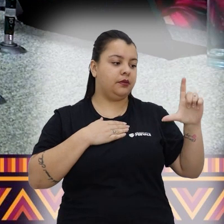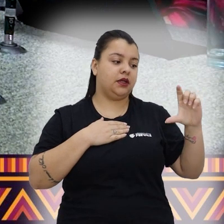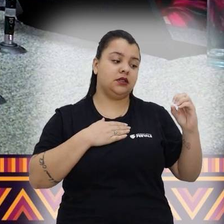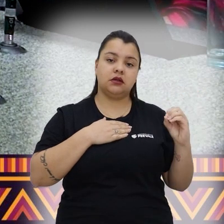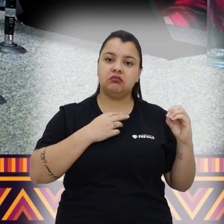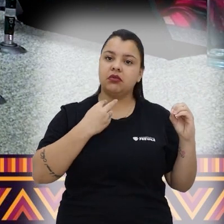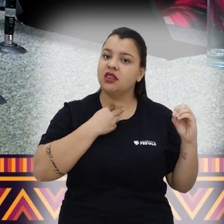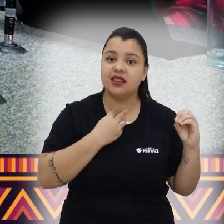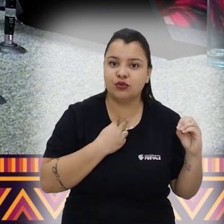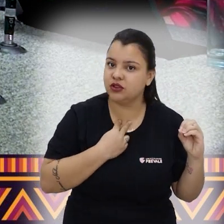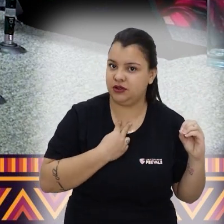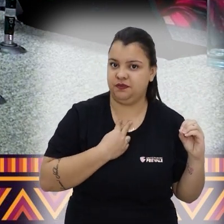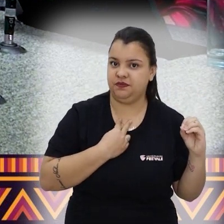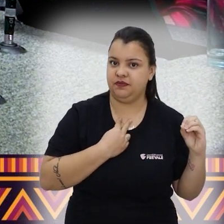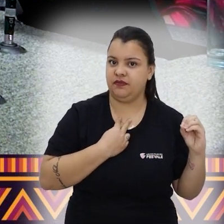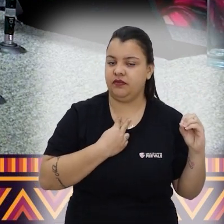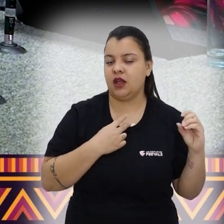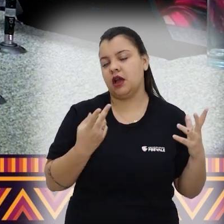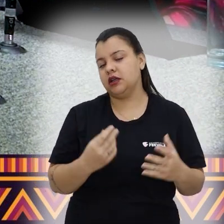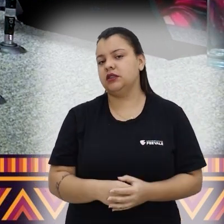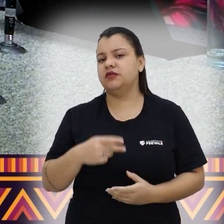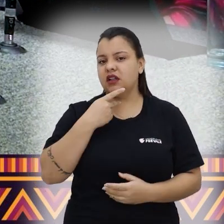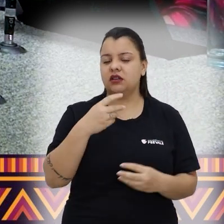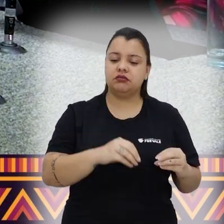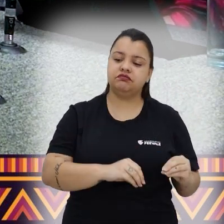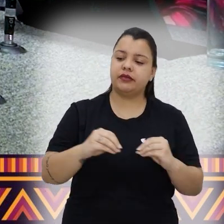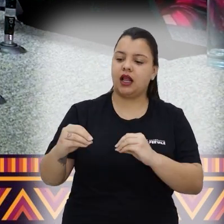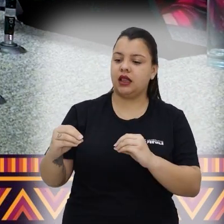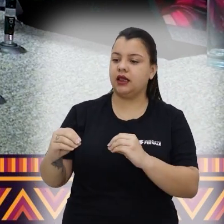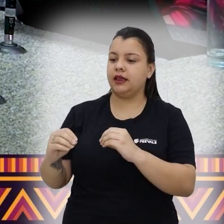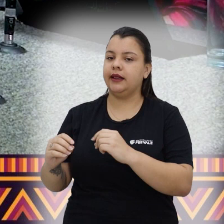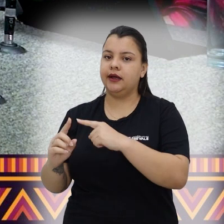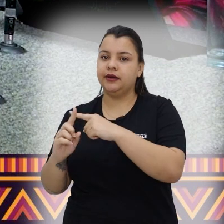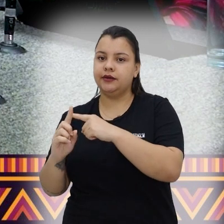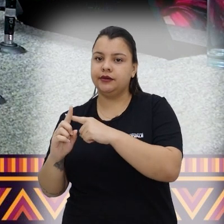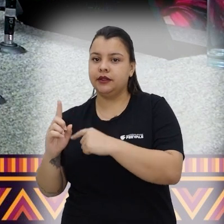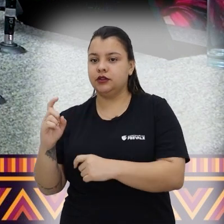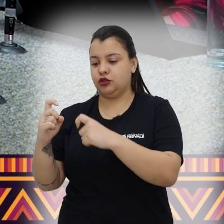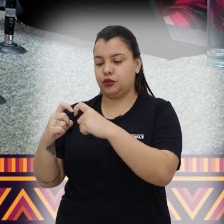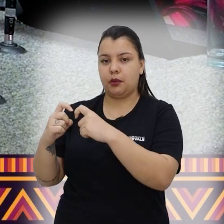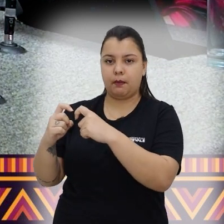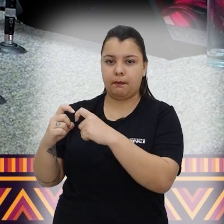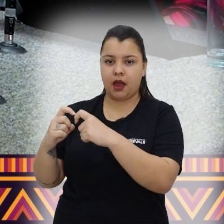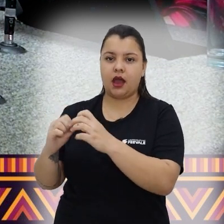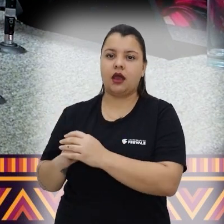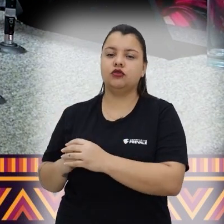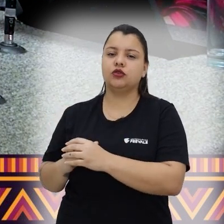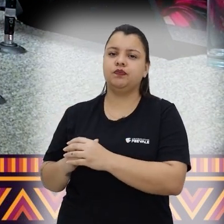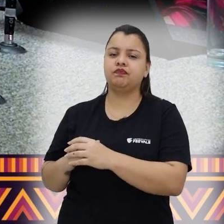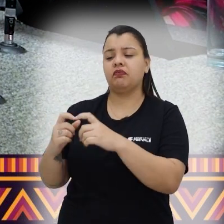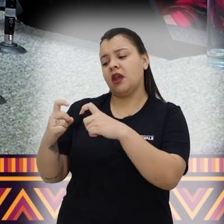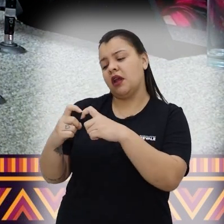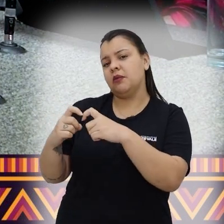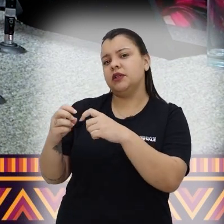Aí recomendaram que me levassem num médico. O médico me deu algo próximo